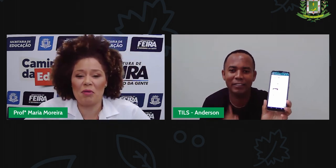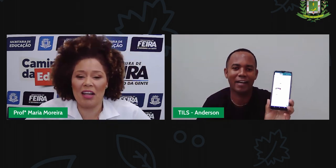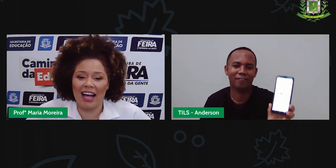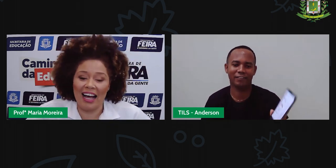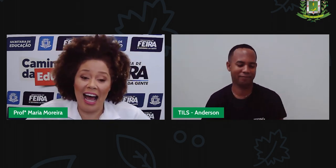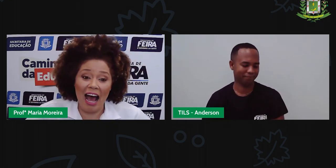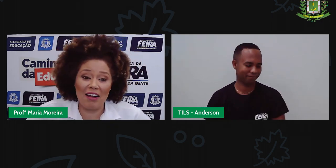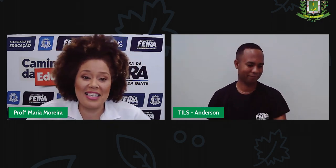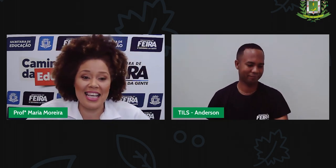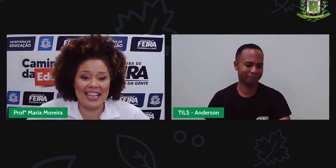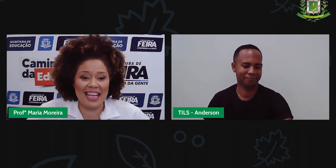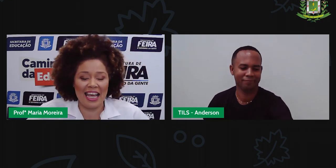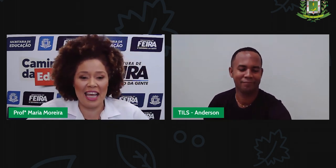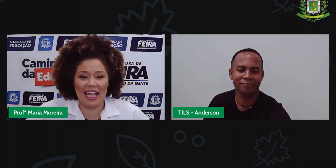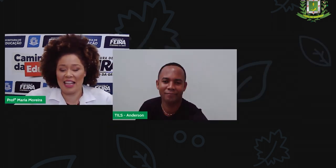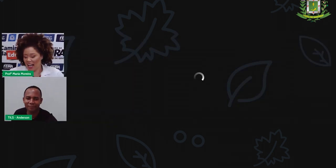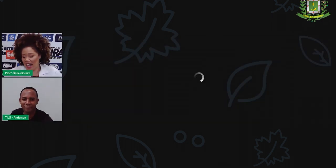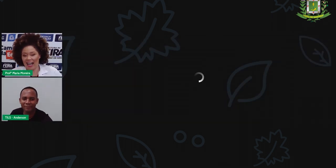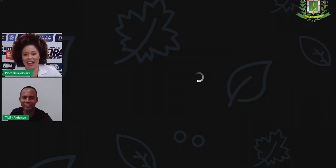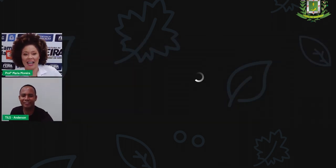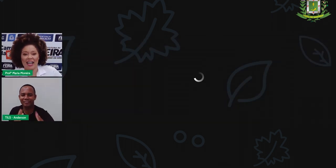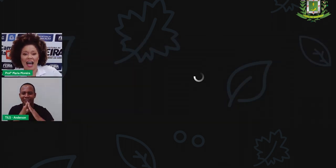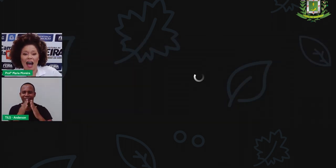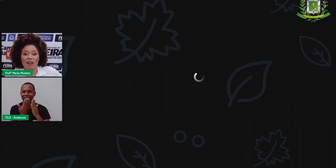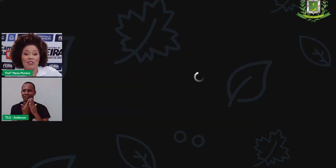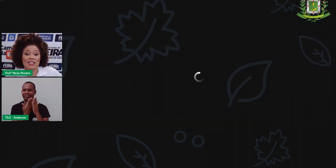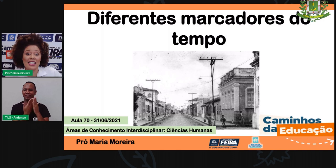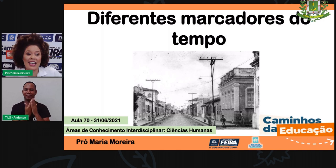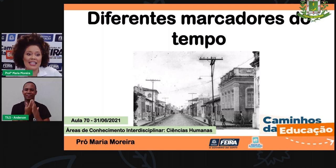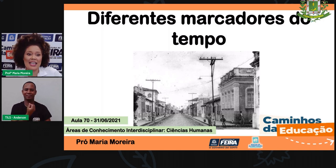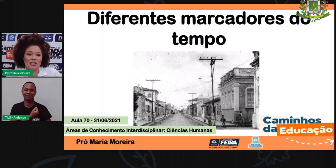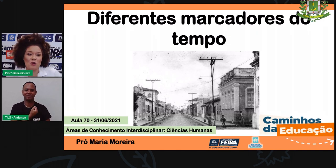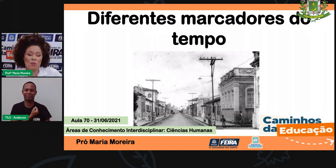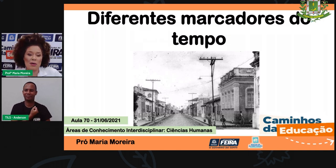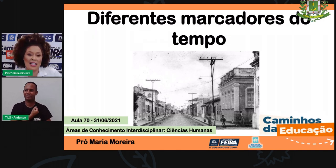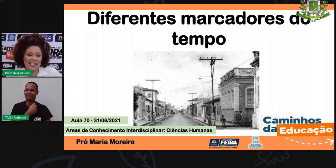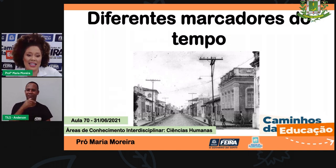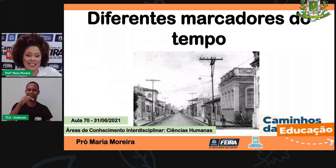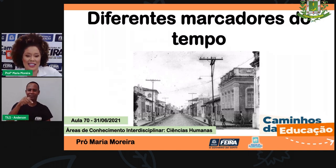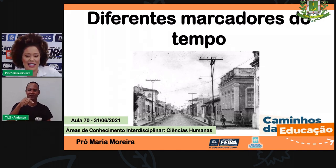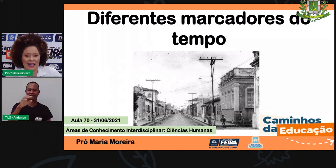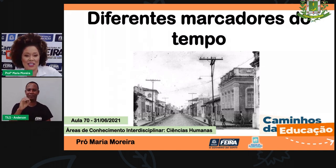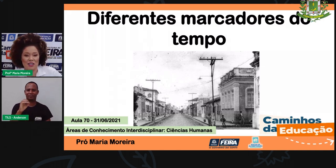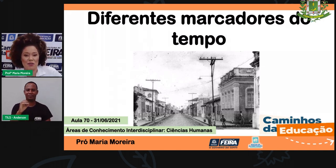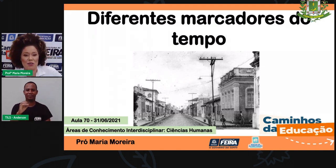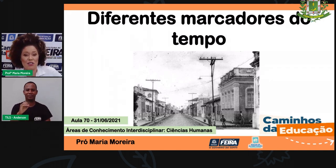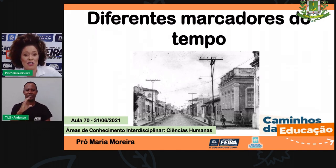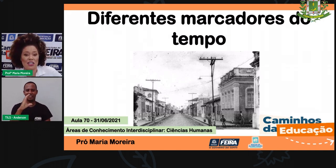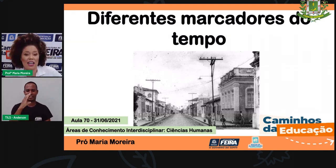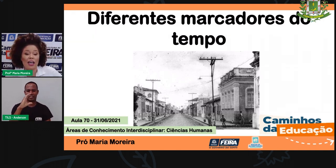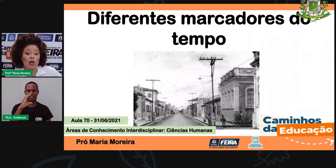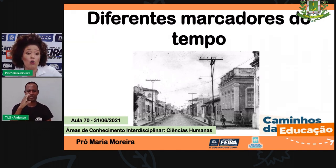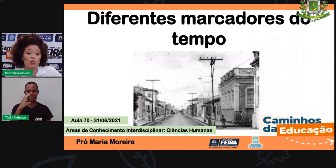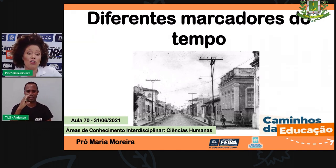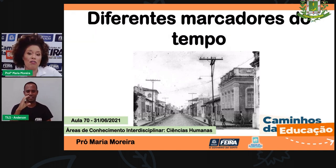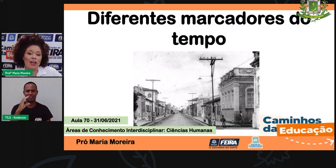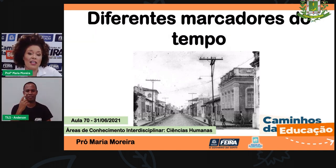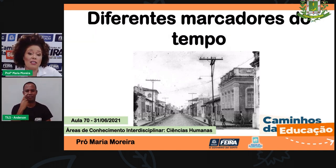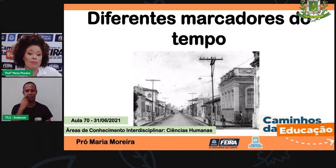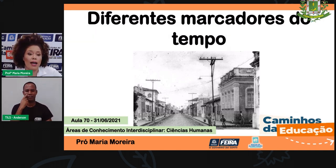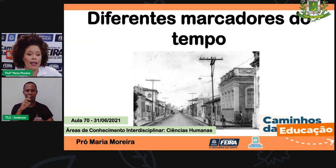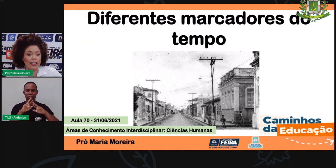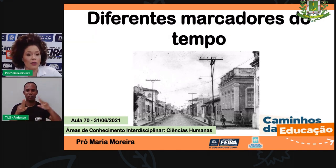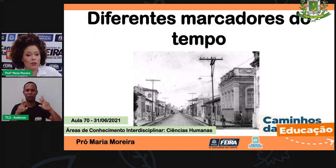Vamos lá. Aula 70. Aula de ciências humanas, gente, hoje, né? Os